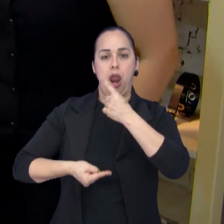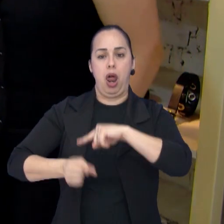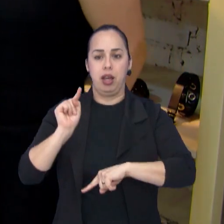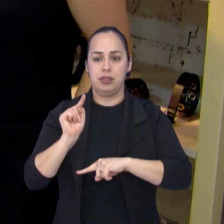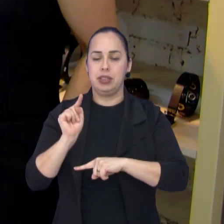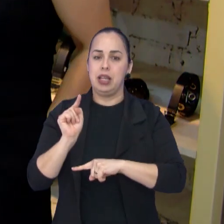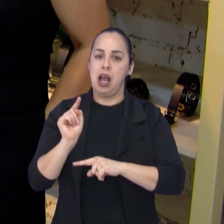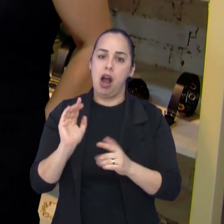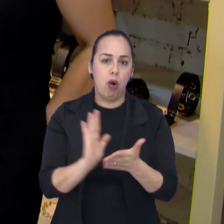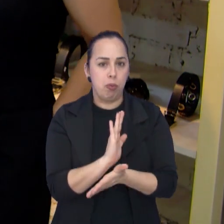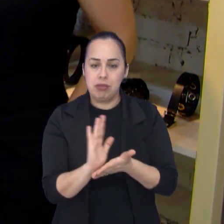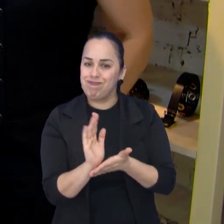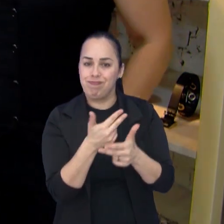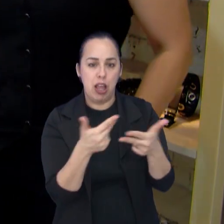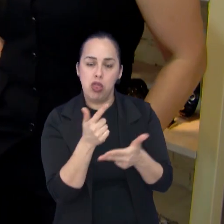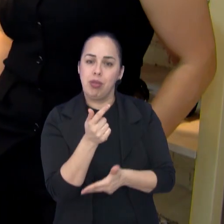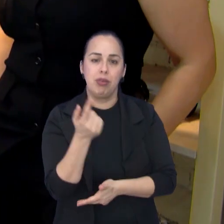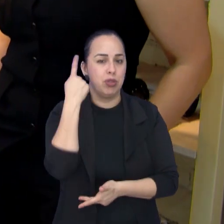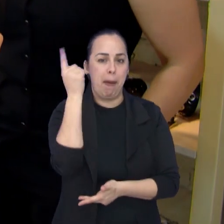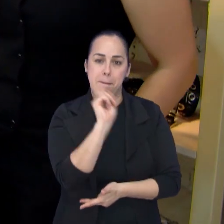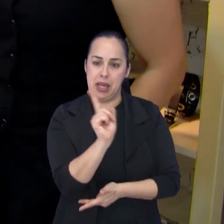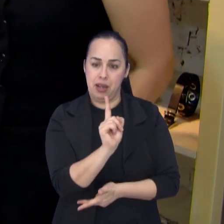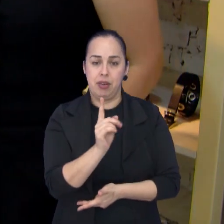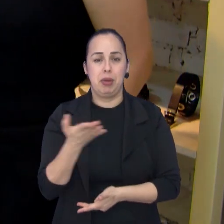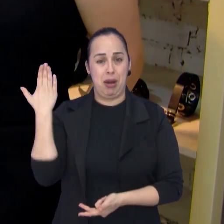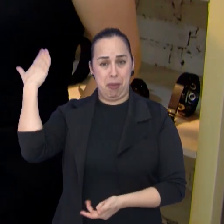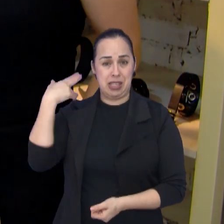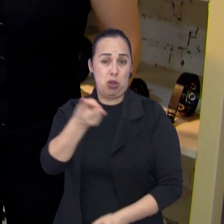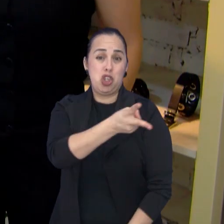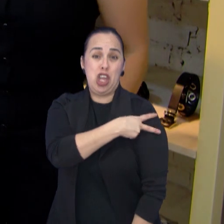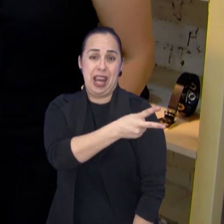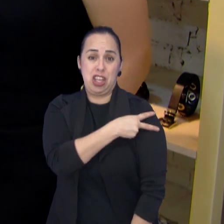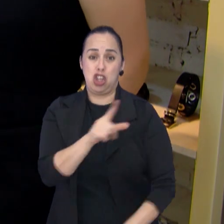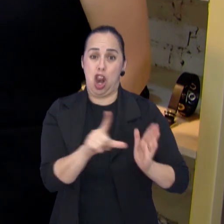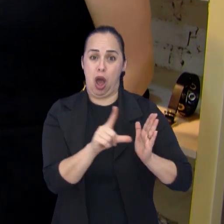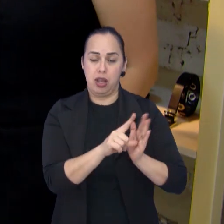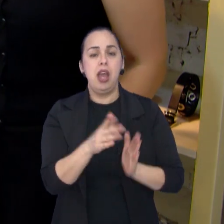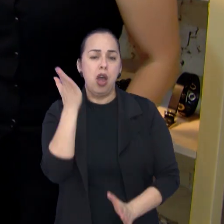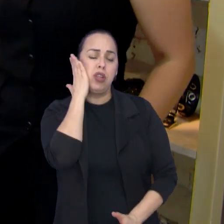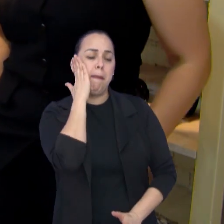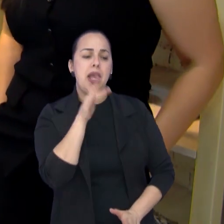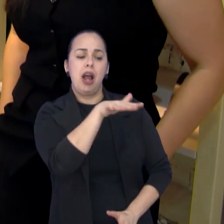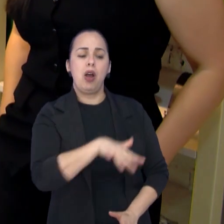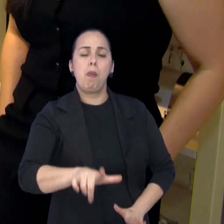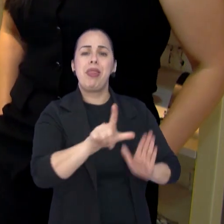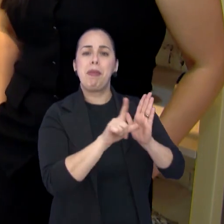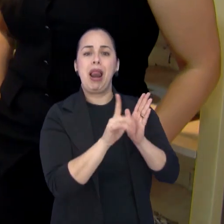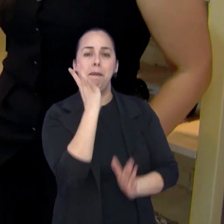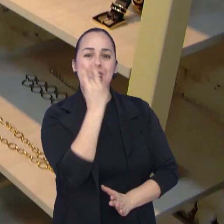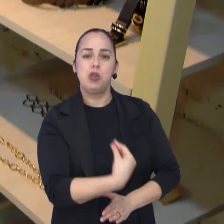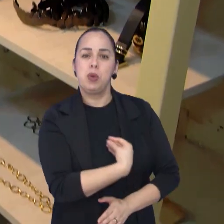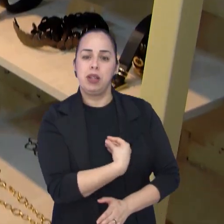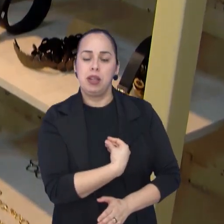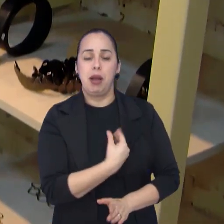coisas que eu ainda não sabia, né? Porque como eu fui muitos anos gerente, então eu sabia muito dessa parte do chão de loja mesmo, né? Que a gente falava, né? Então